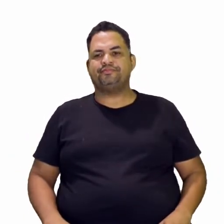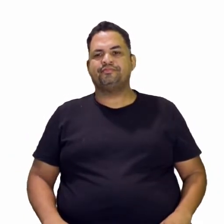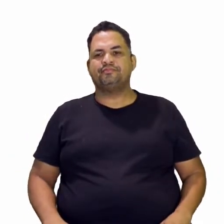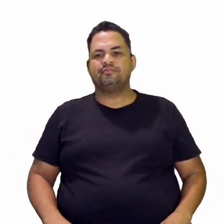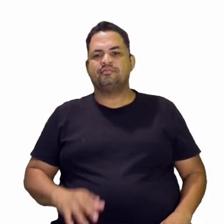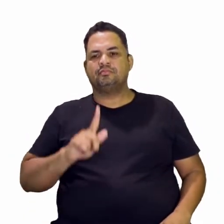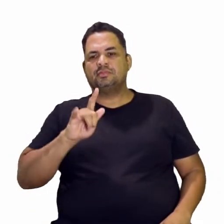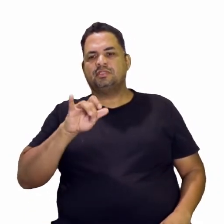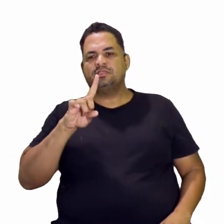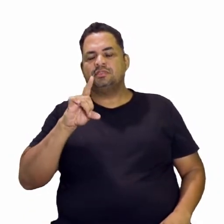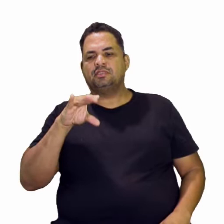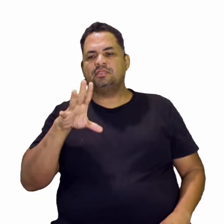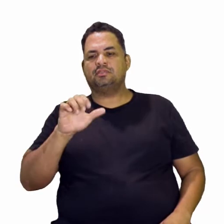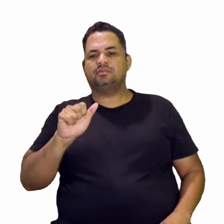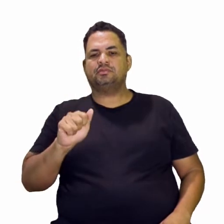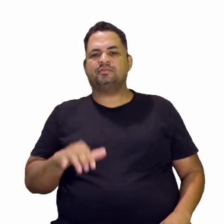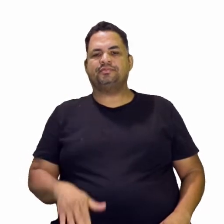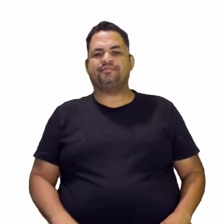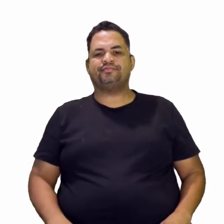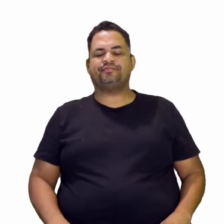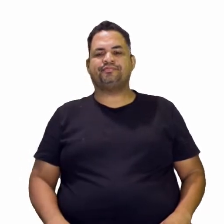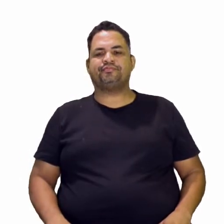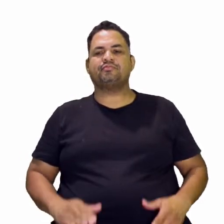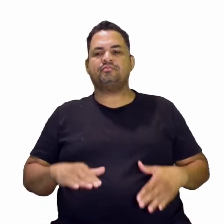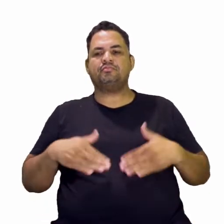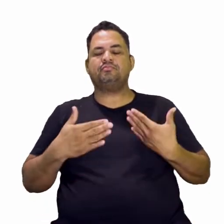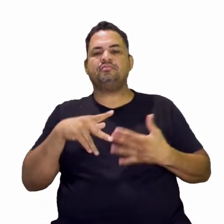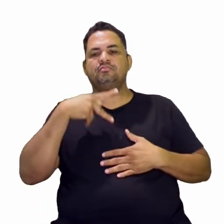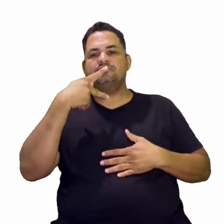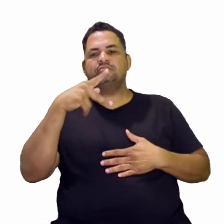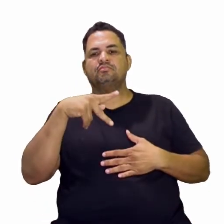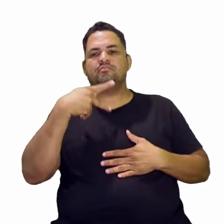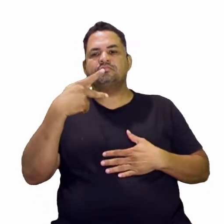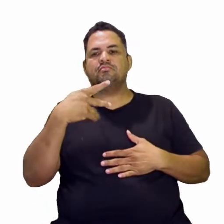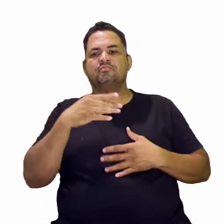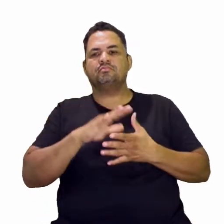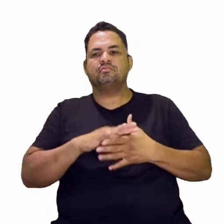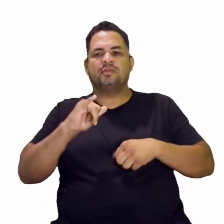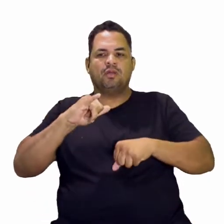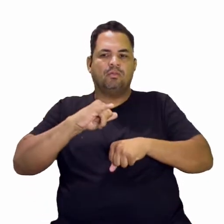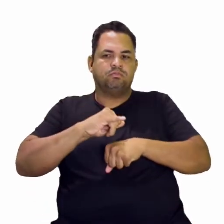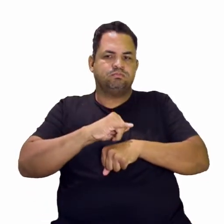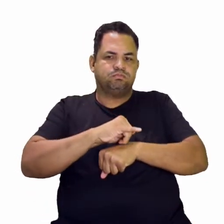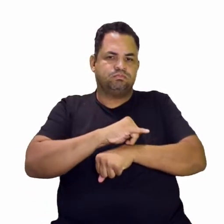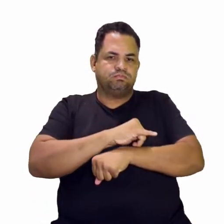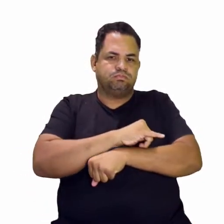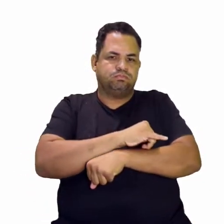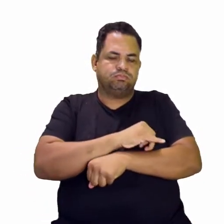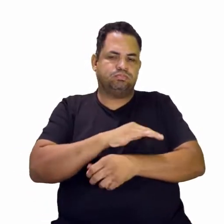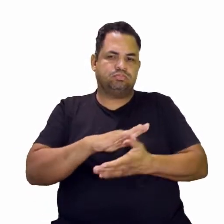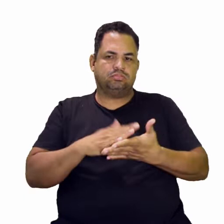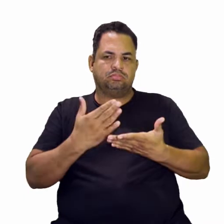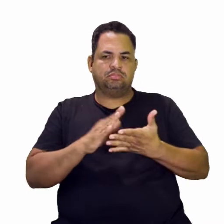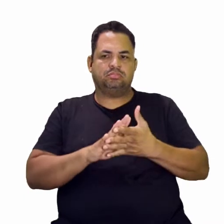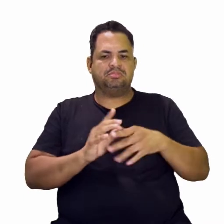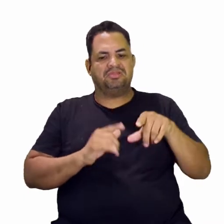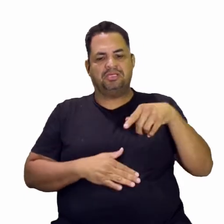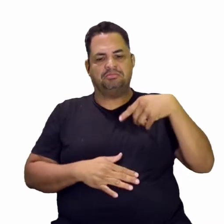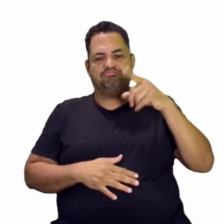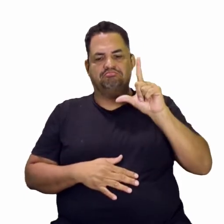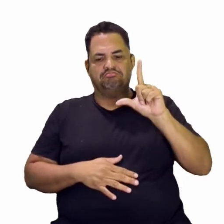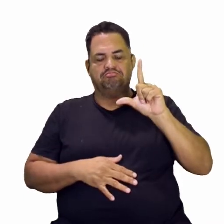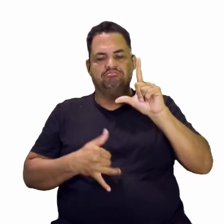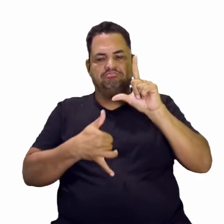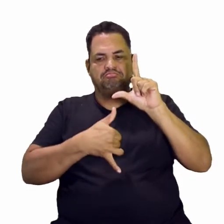de glicerídeos, tá bom? Então, quando você quiser falar de gorduras ou óleos, você fala os lipídios, tá? Em